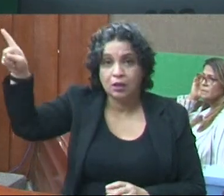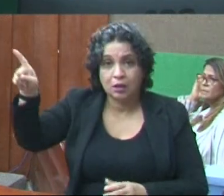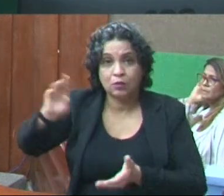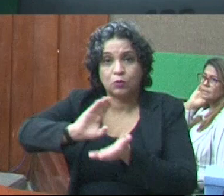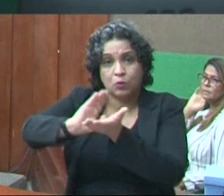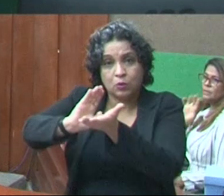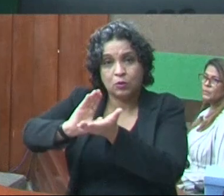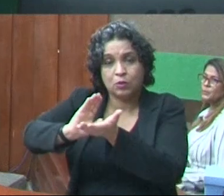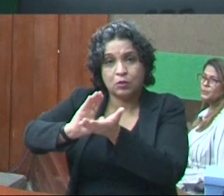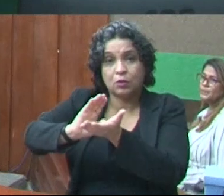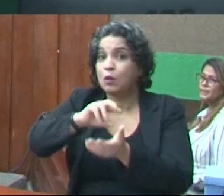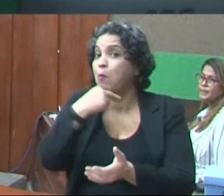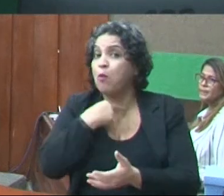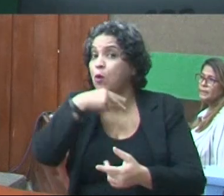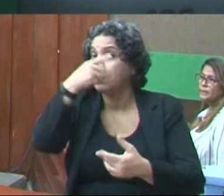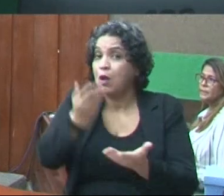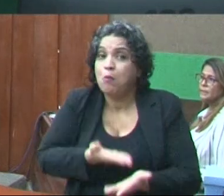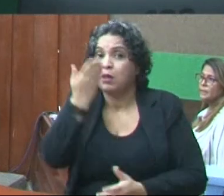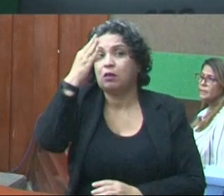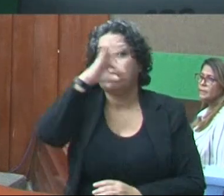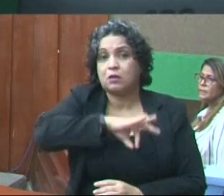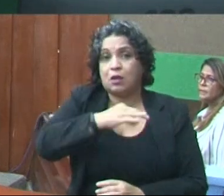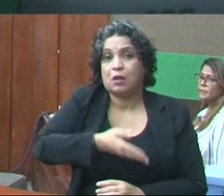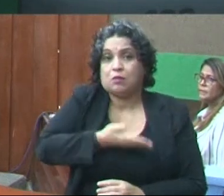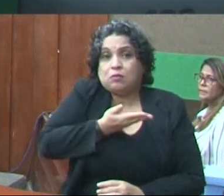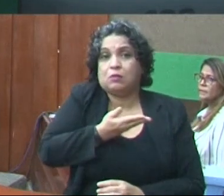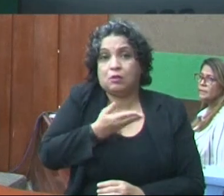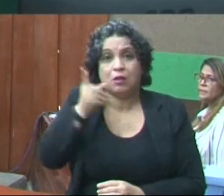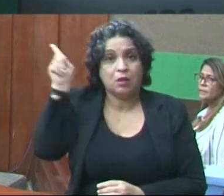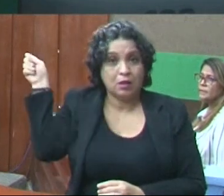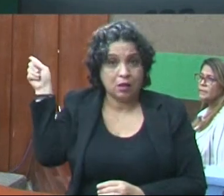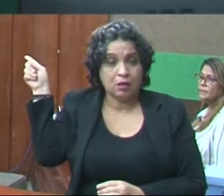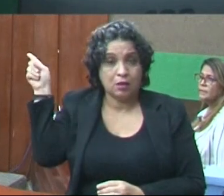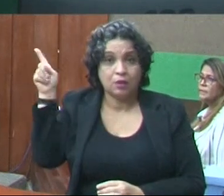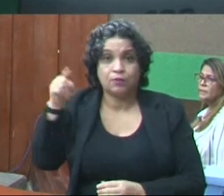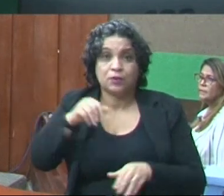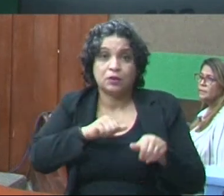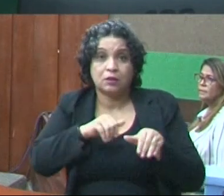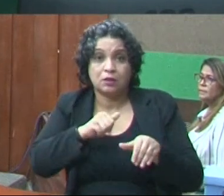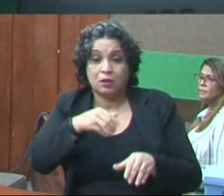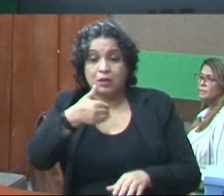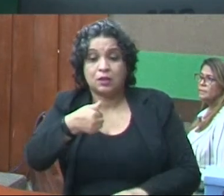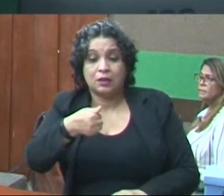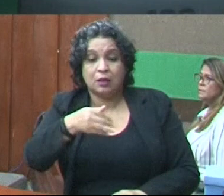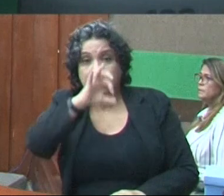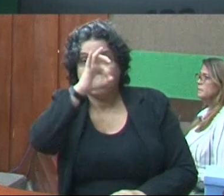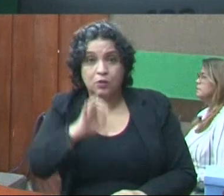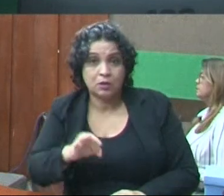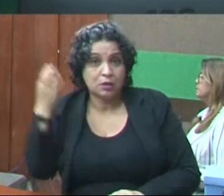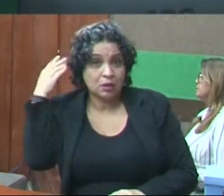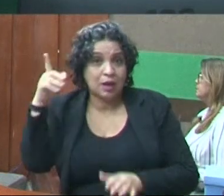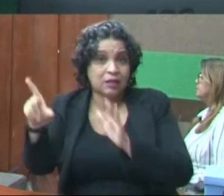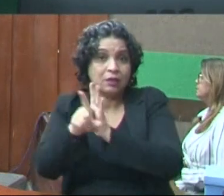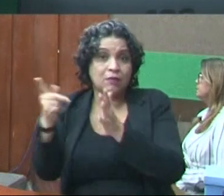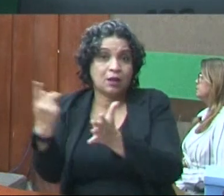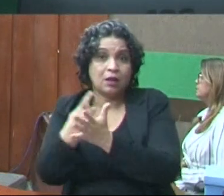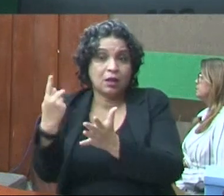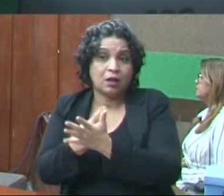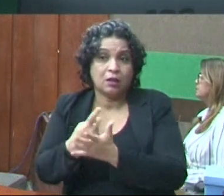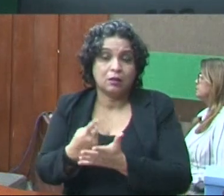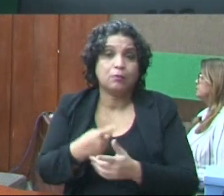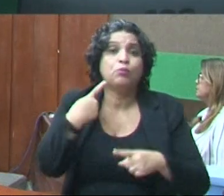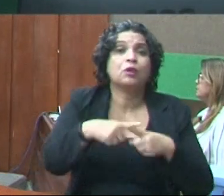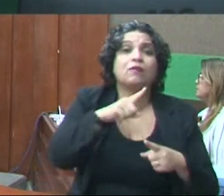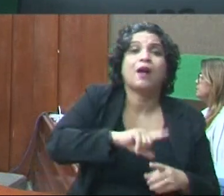conselheiro. Se não pode aumentar o salário lá até 70%, se aquela lei não valia, cabe a quem